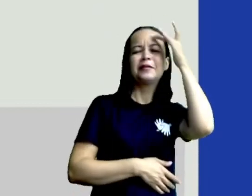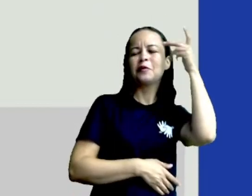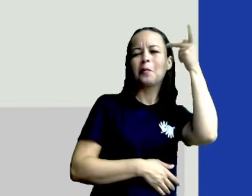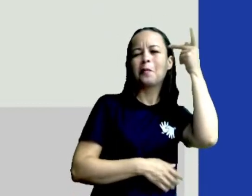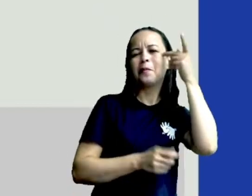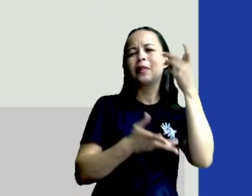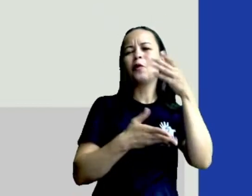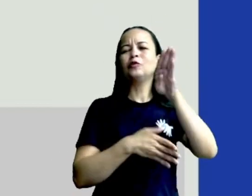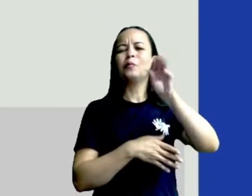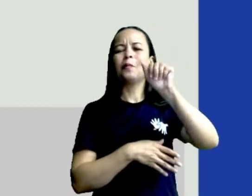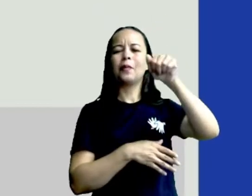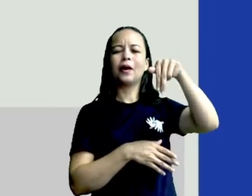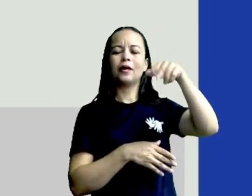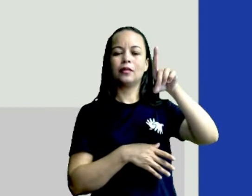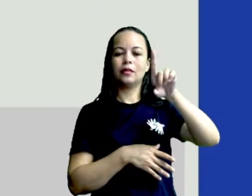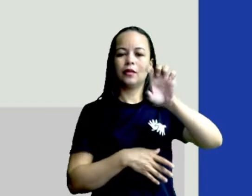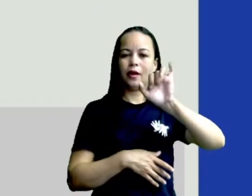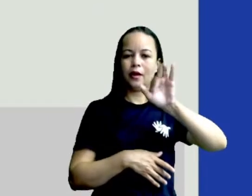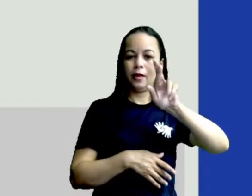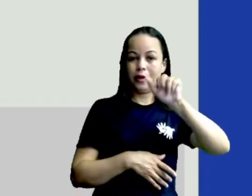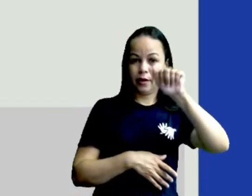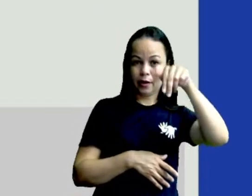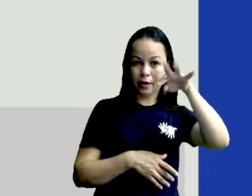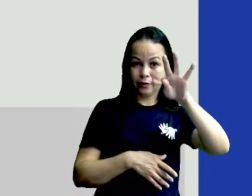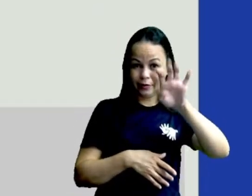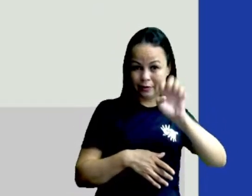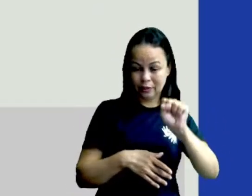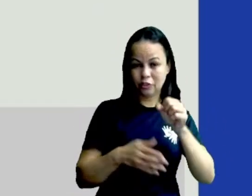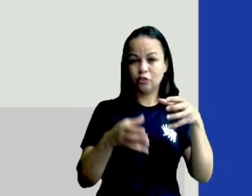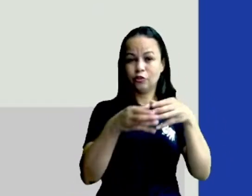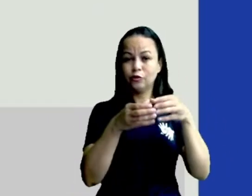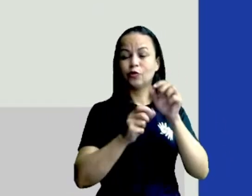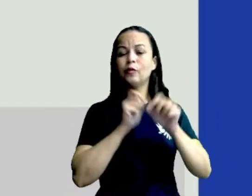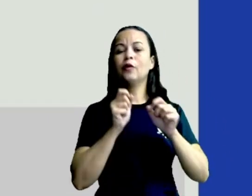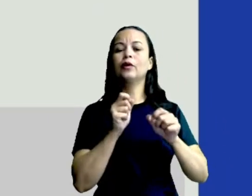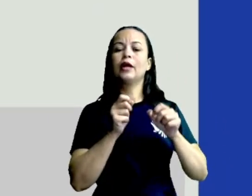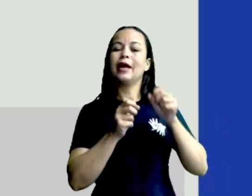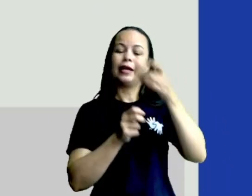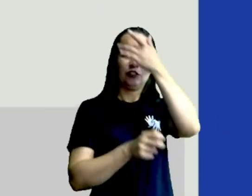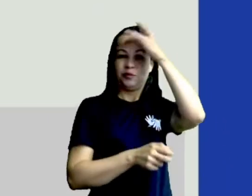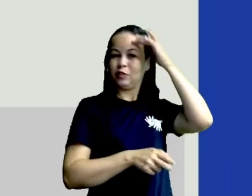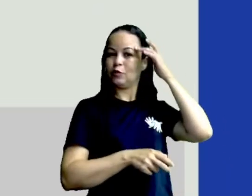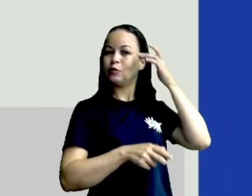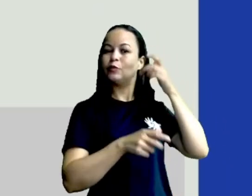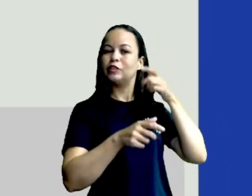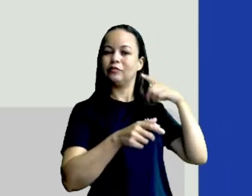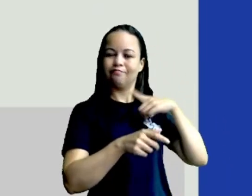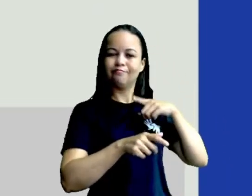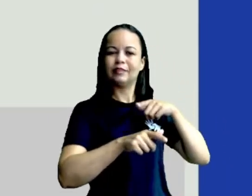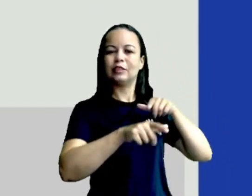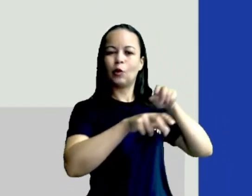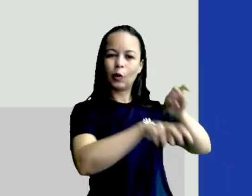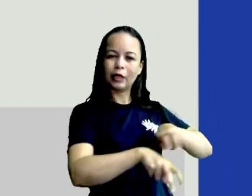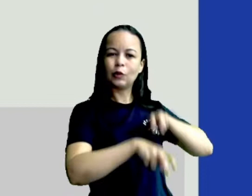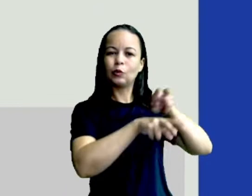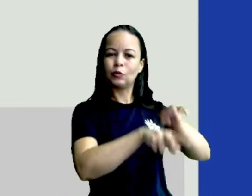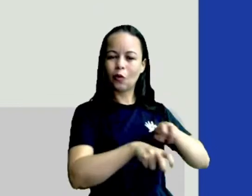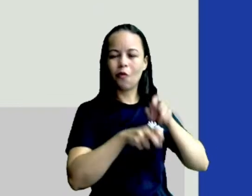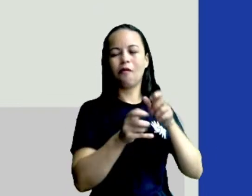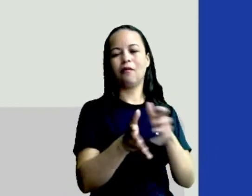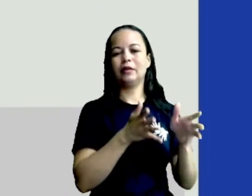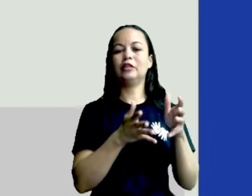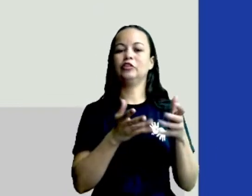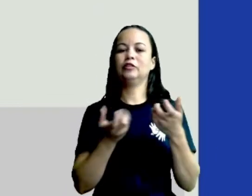esses bandeirantes? Eram quem? Os agricultores, os pequenos comerciantes e